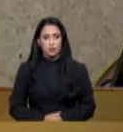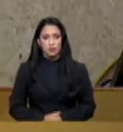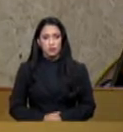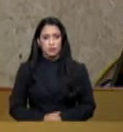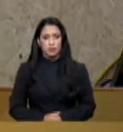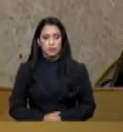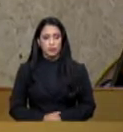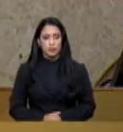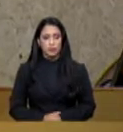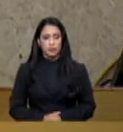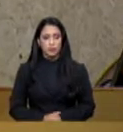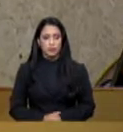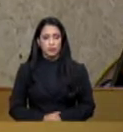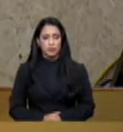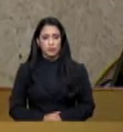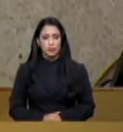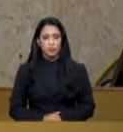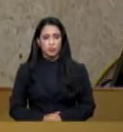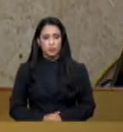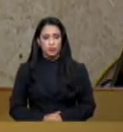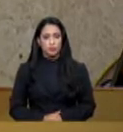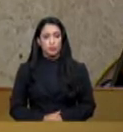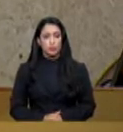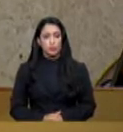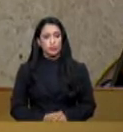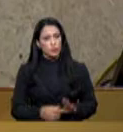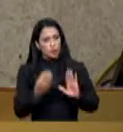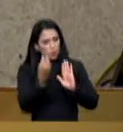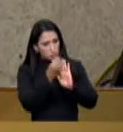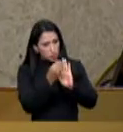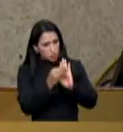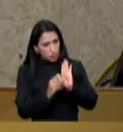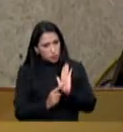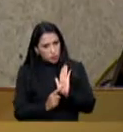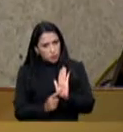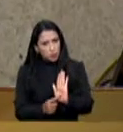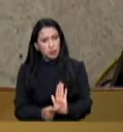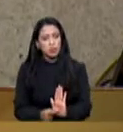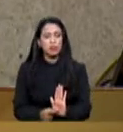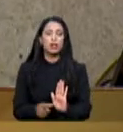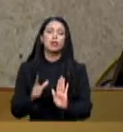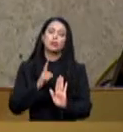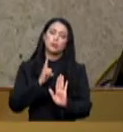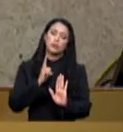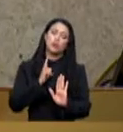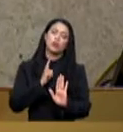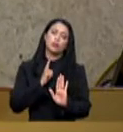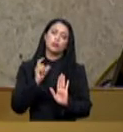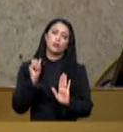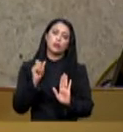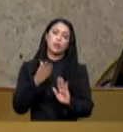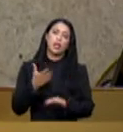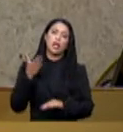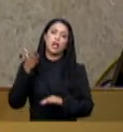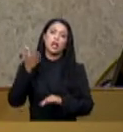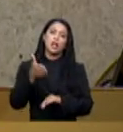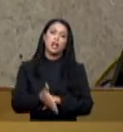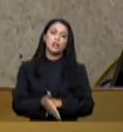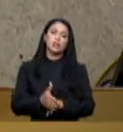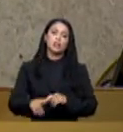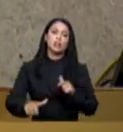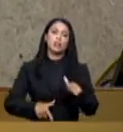autos. A partir da apresentação de dados, ilustra-se que a evolução dos indicadores de acesso